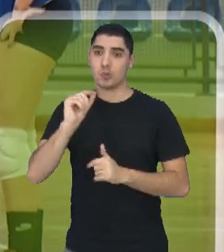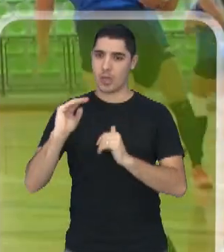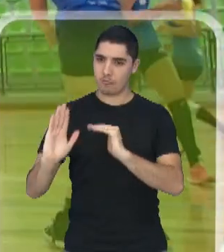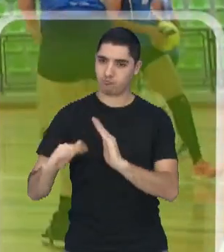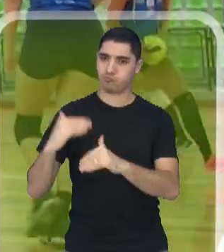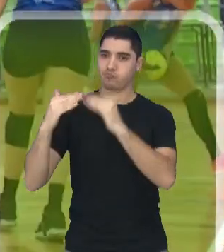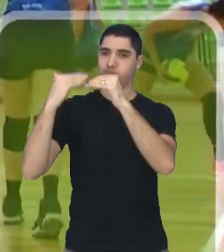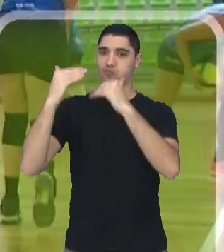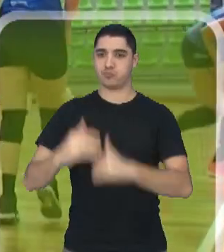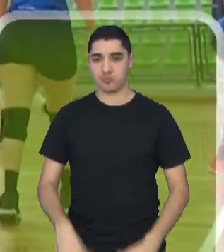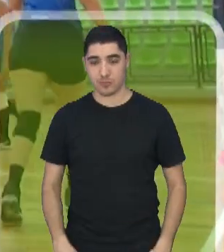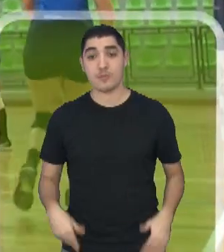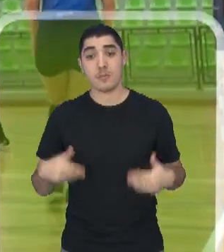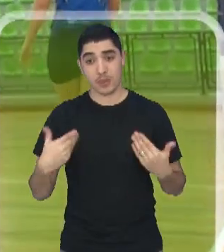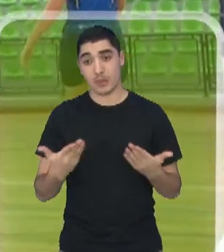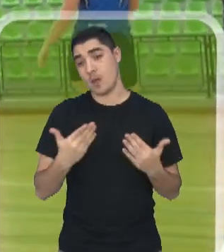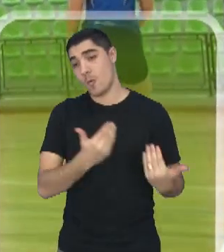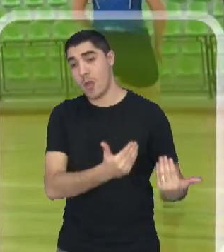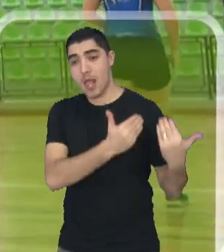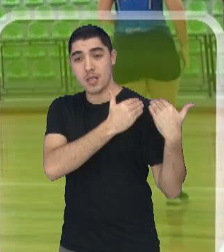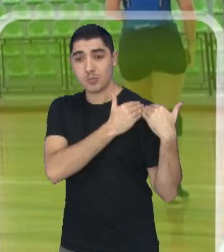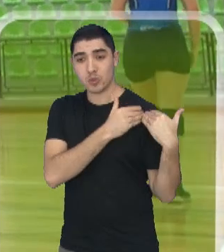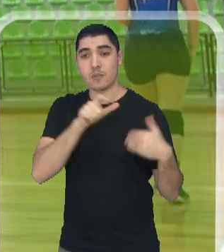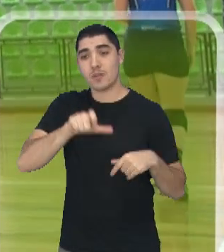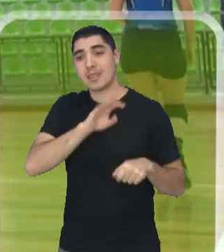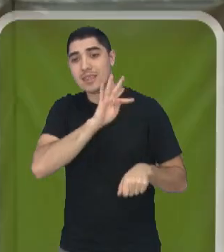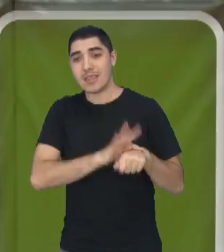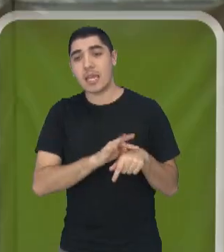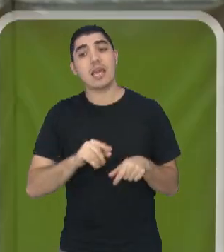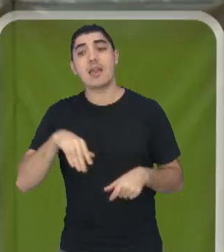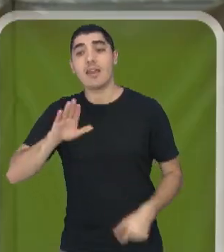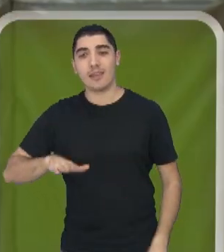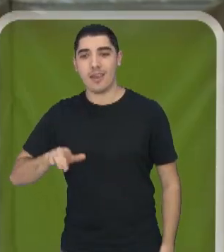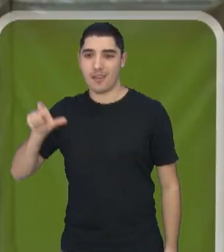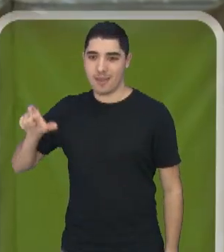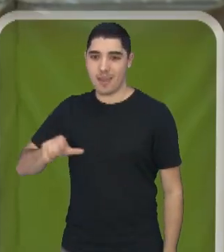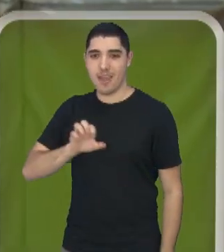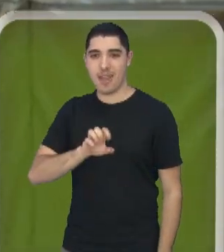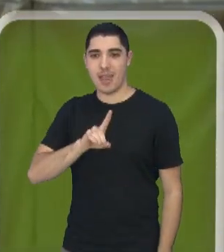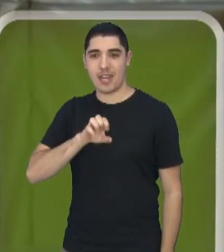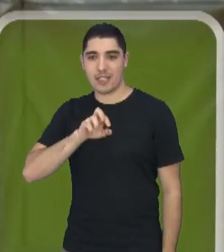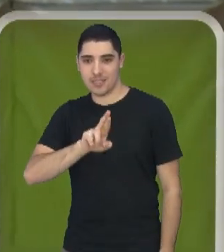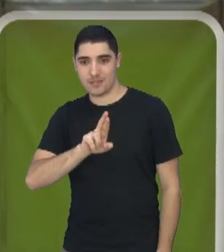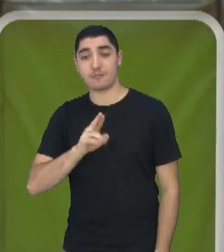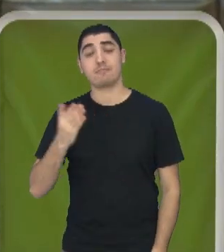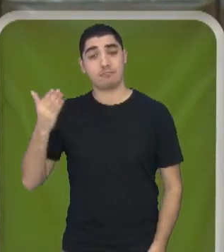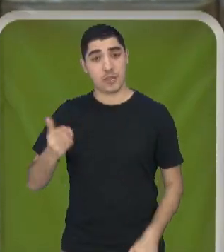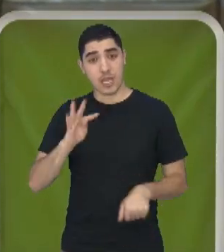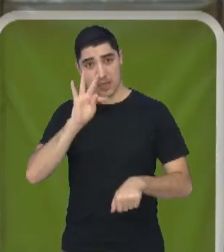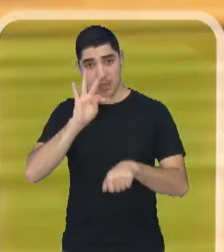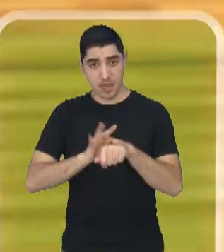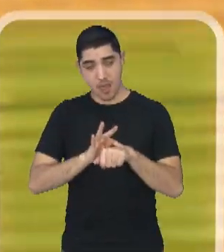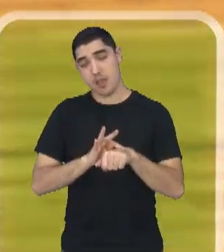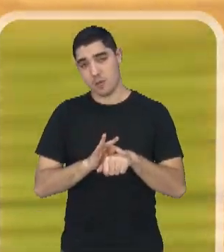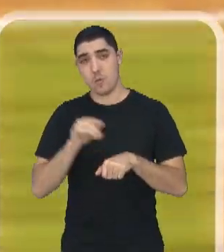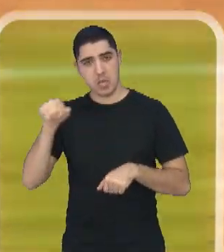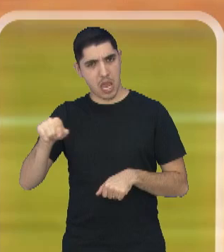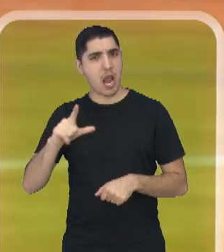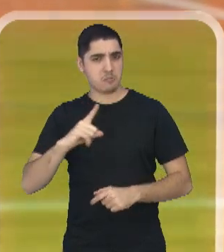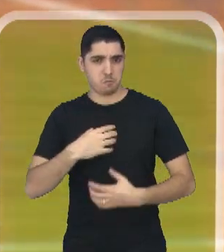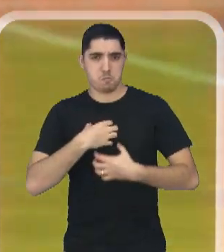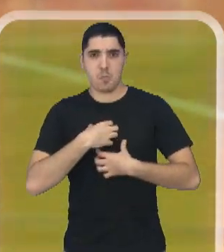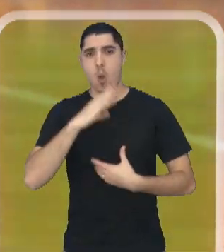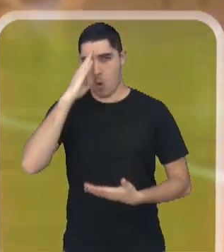rendimento. E o responsável por liderar esse projeto é o Éder. Técnico da equipe, ele está confiante